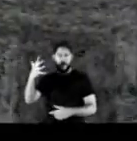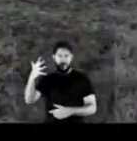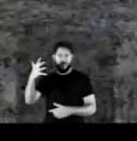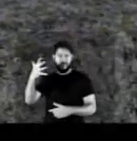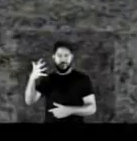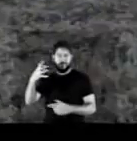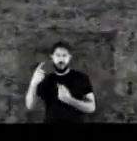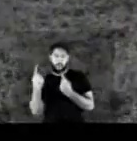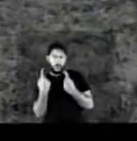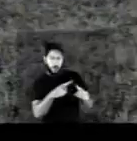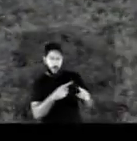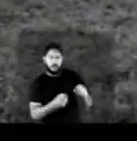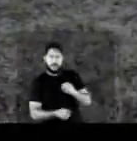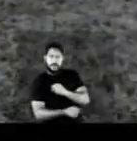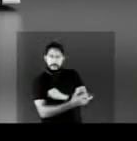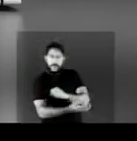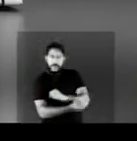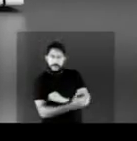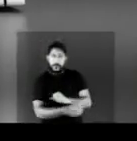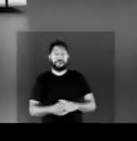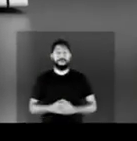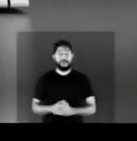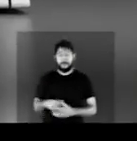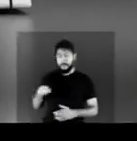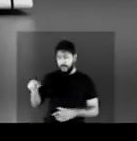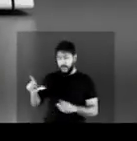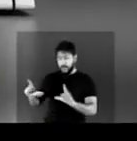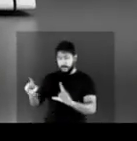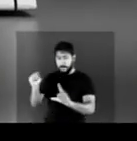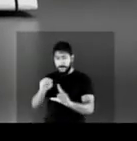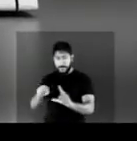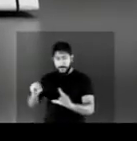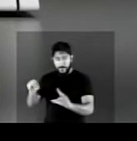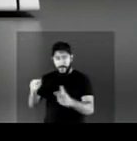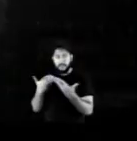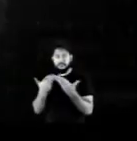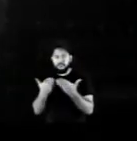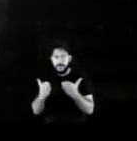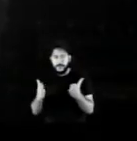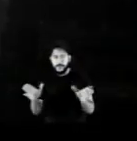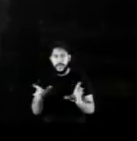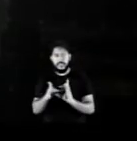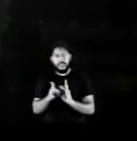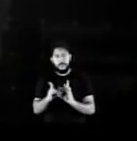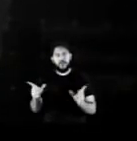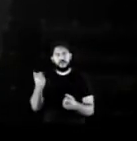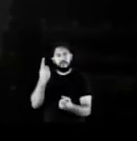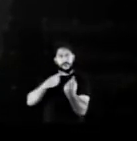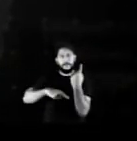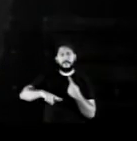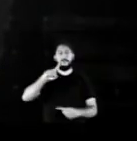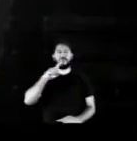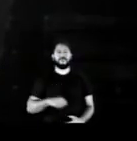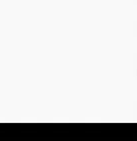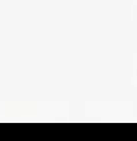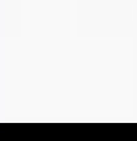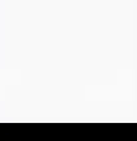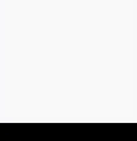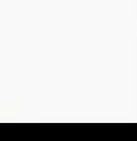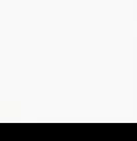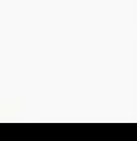1.563.000 quilômetros de estradas. A urna eletrônica é o caminho e a democracia é a estrada.